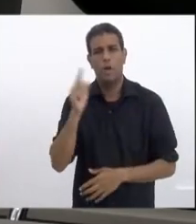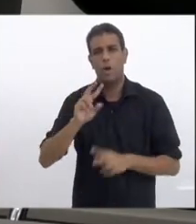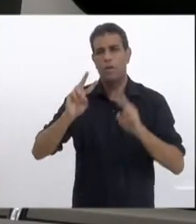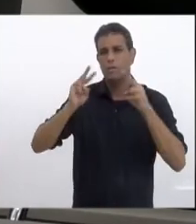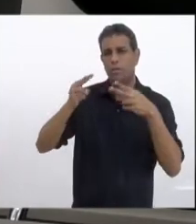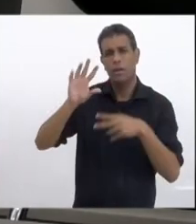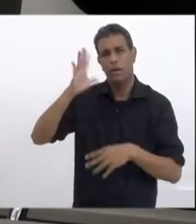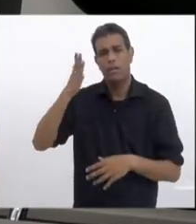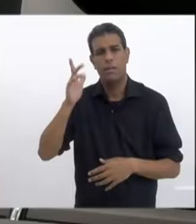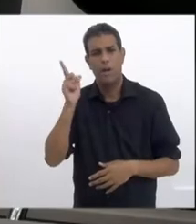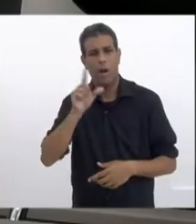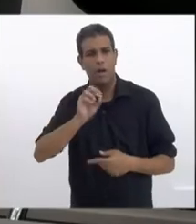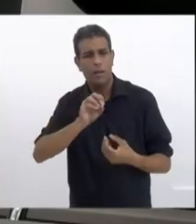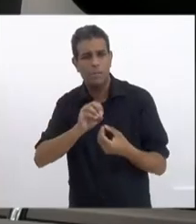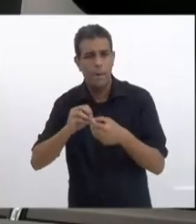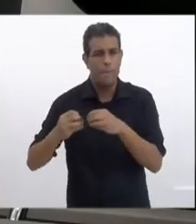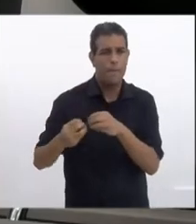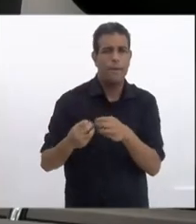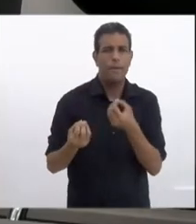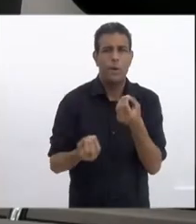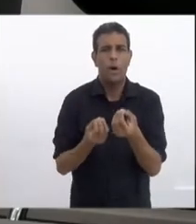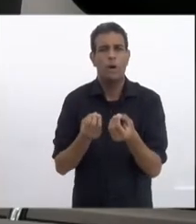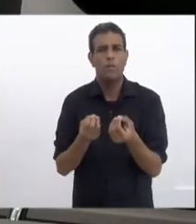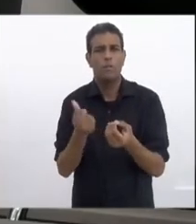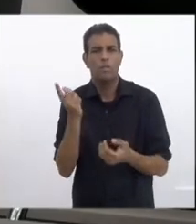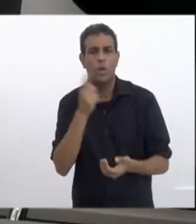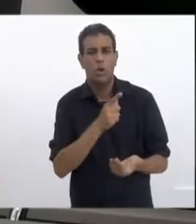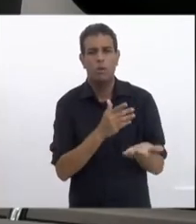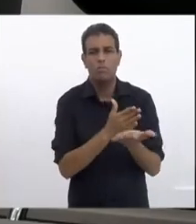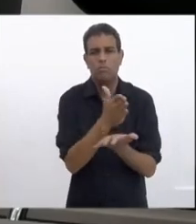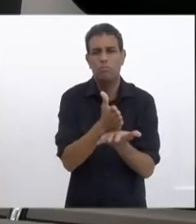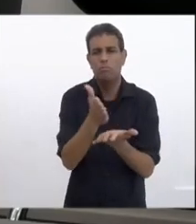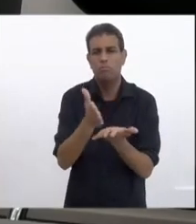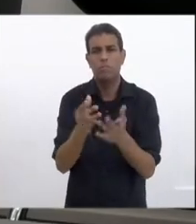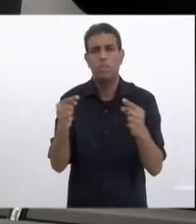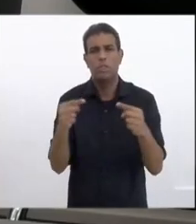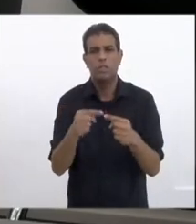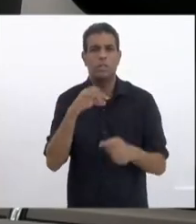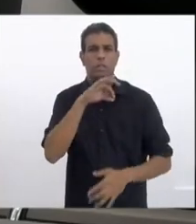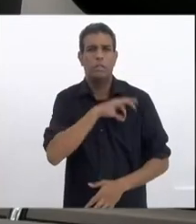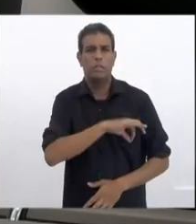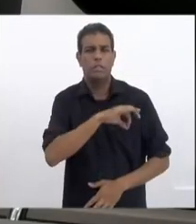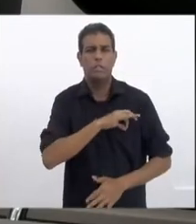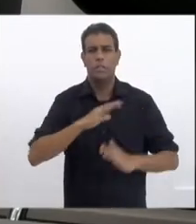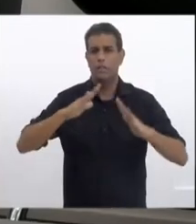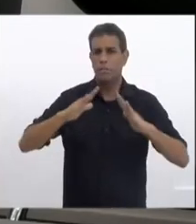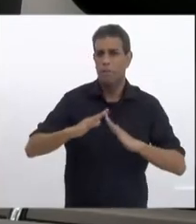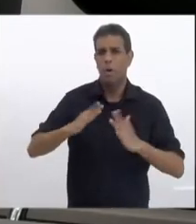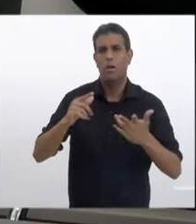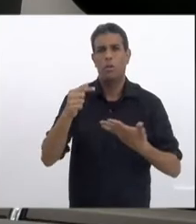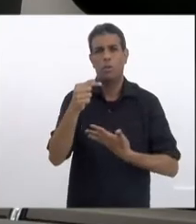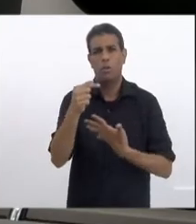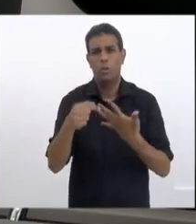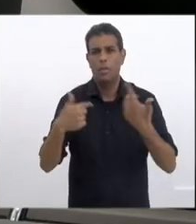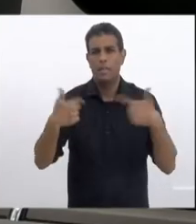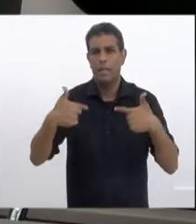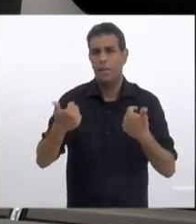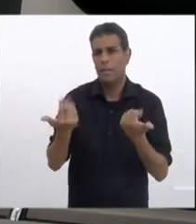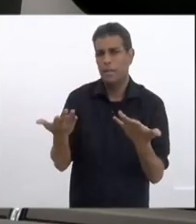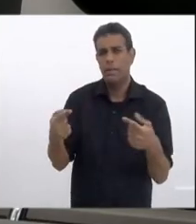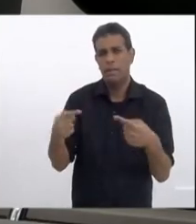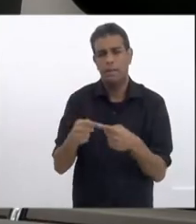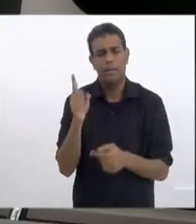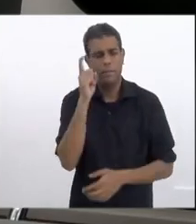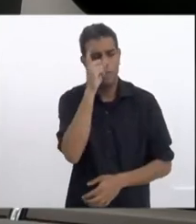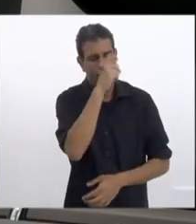possa, perto dessas pessoas, achar saídas, programas de acesso a renda, moradia e trabalho, porque as dificuldades